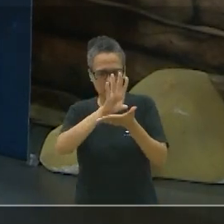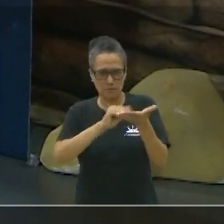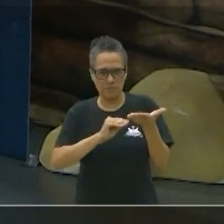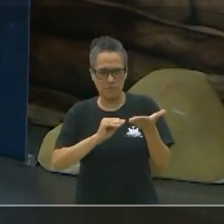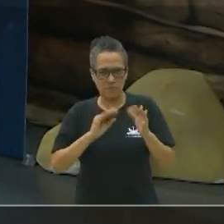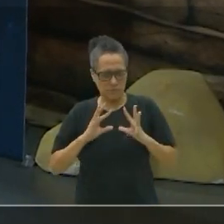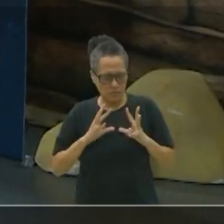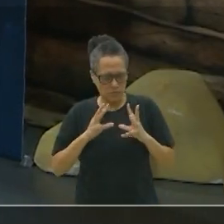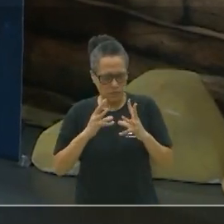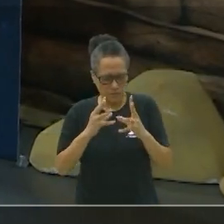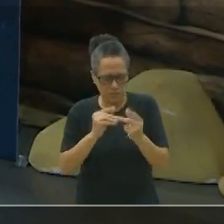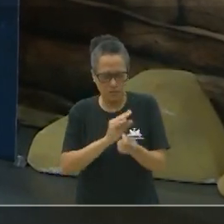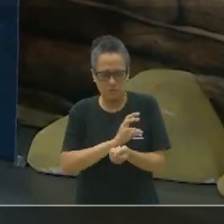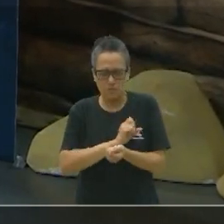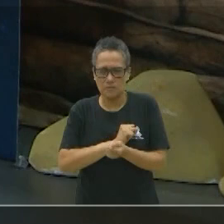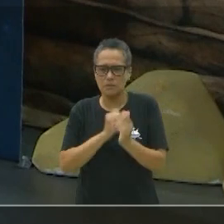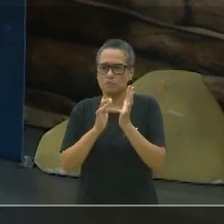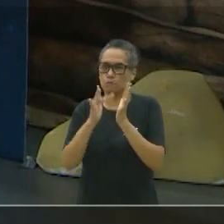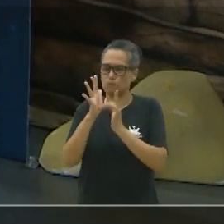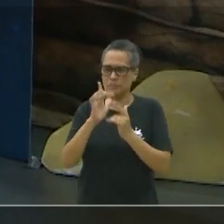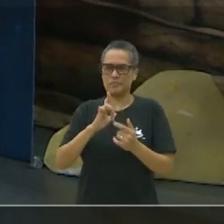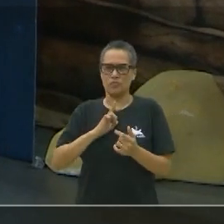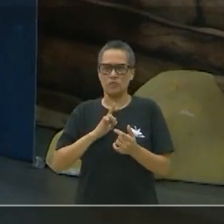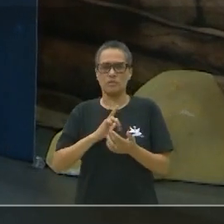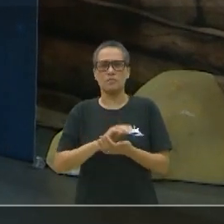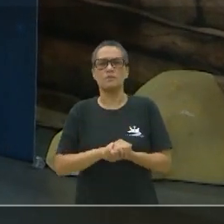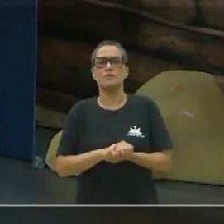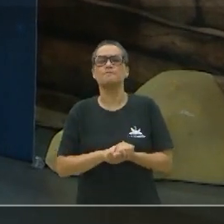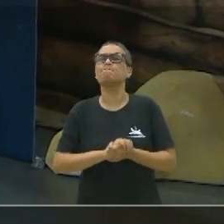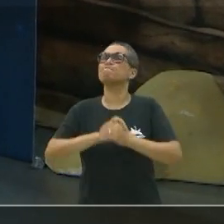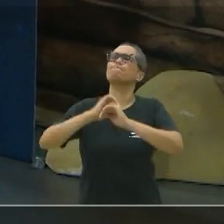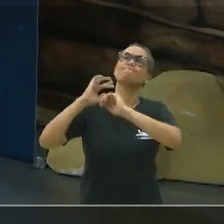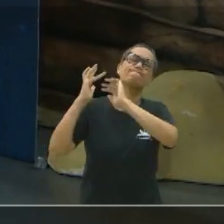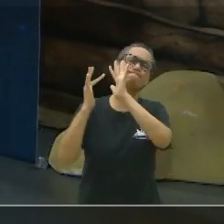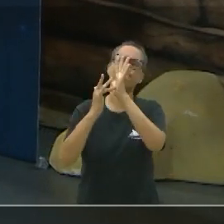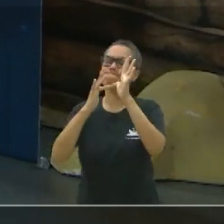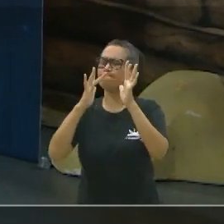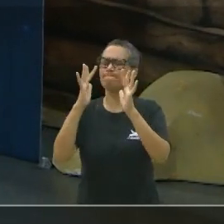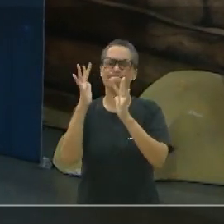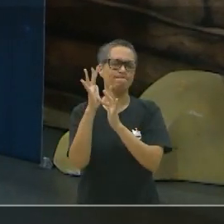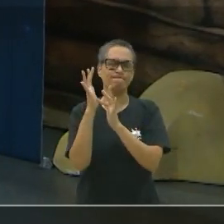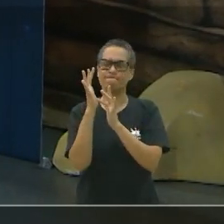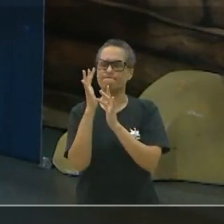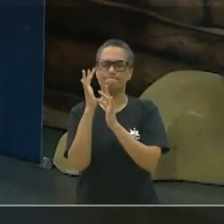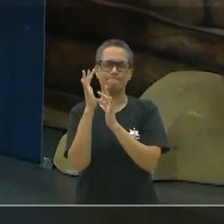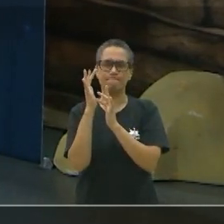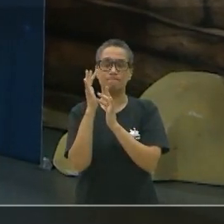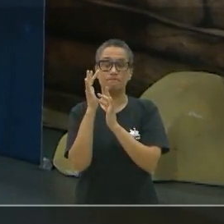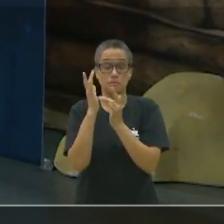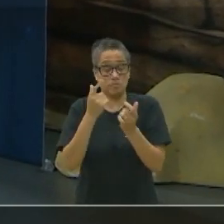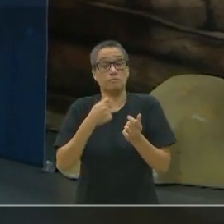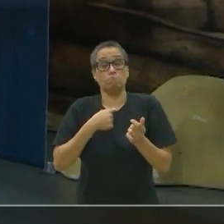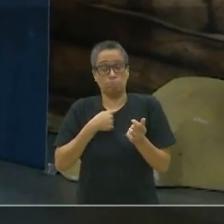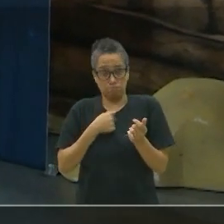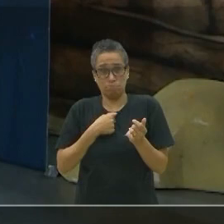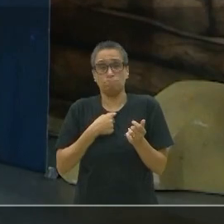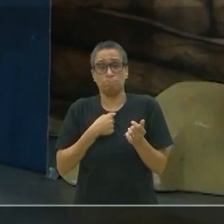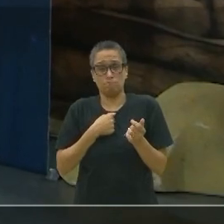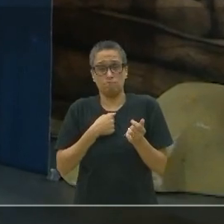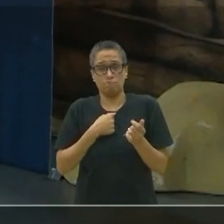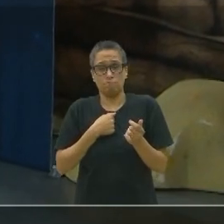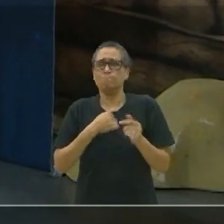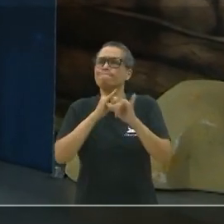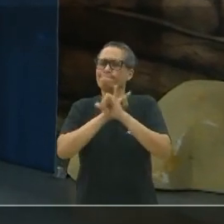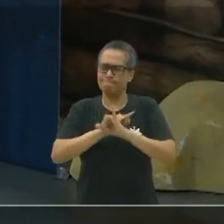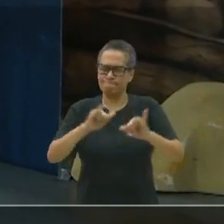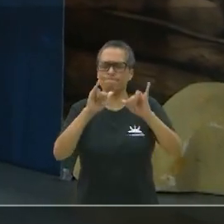todo o seu amor por Jesus. Jesus, Jesus, eu declaro.